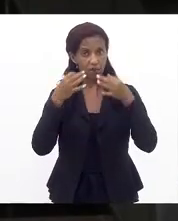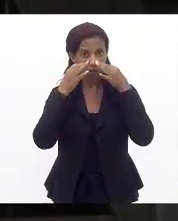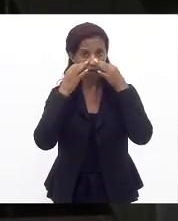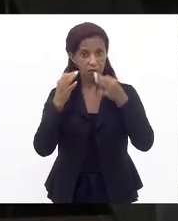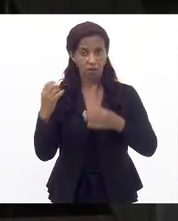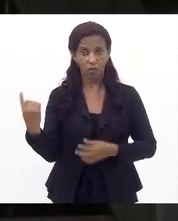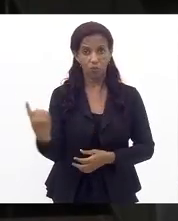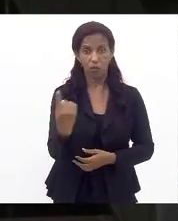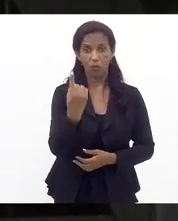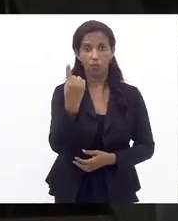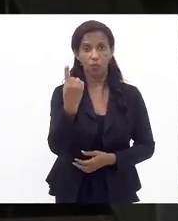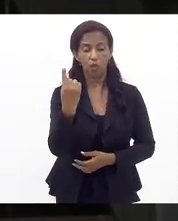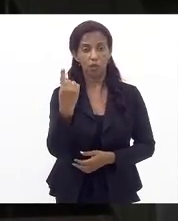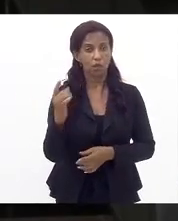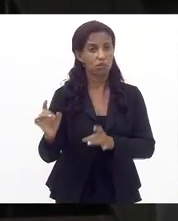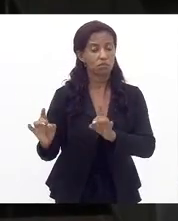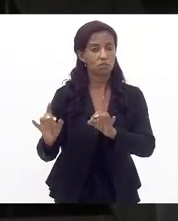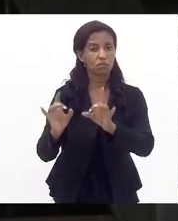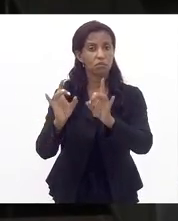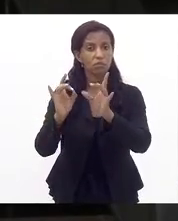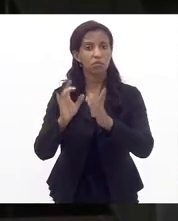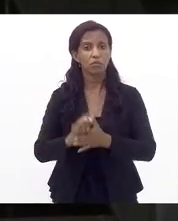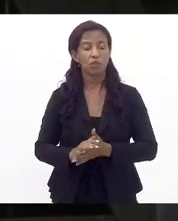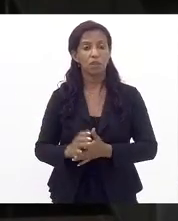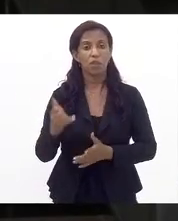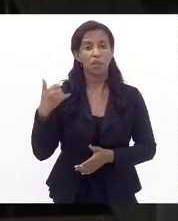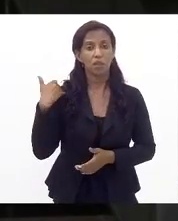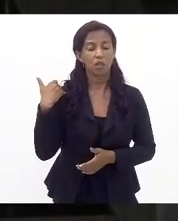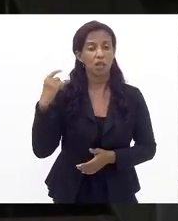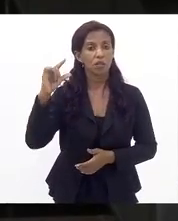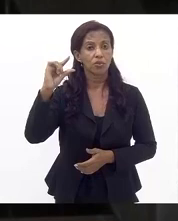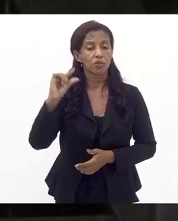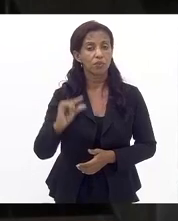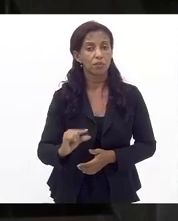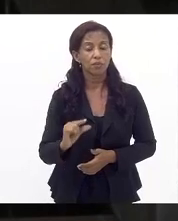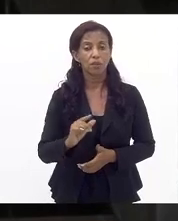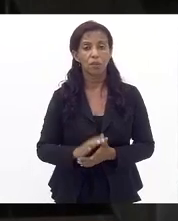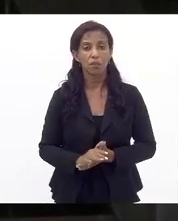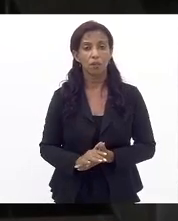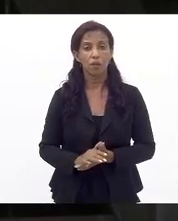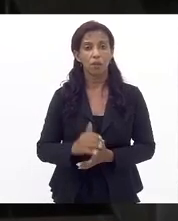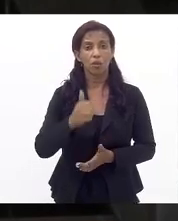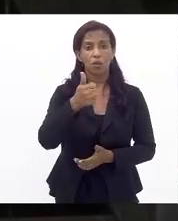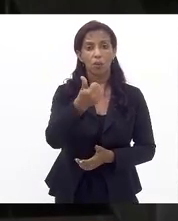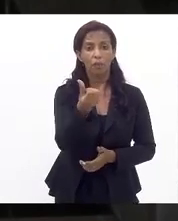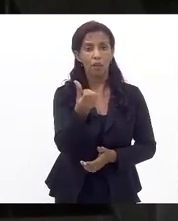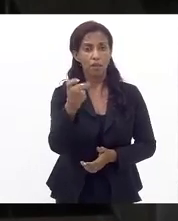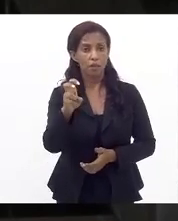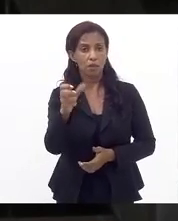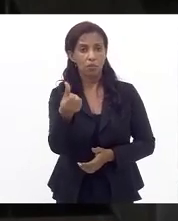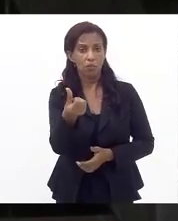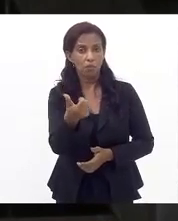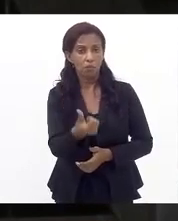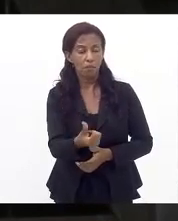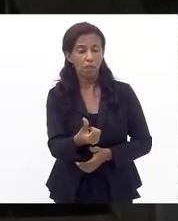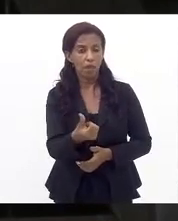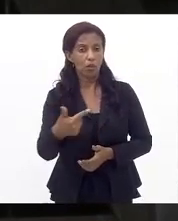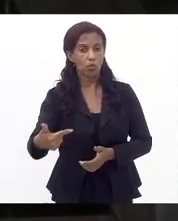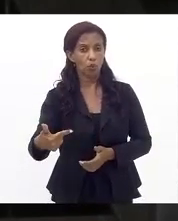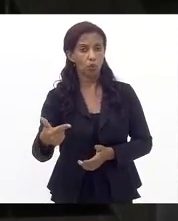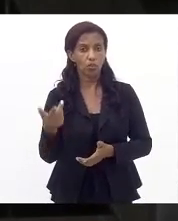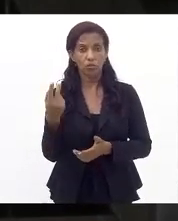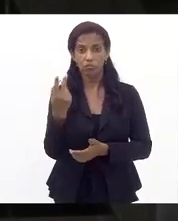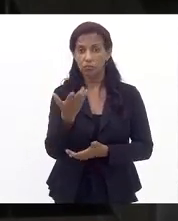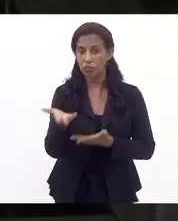única e exclusivamente de idade mínima do binômio minha 562 única coisa que a gente